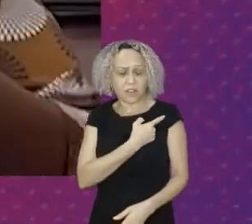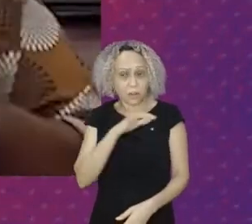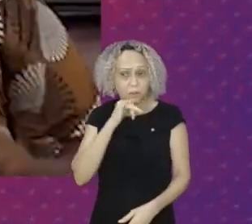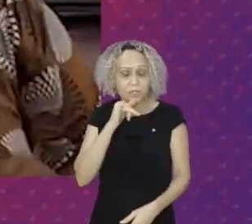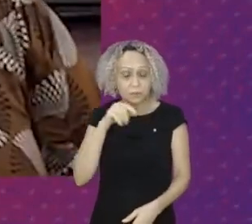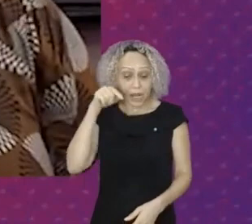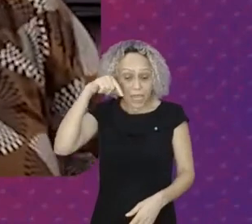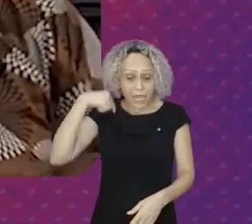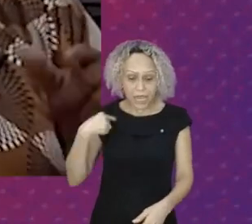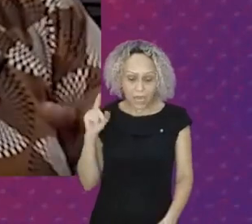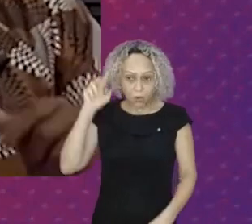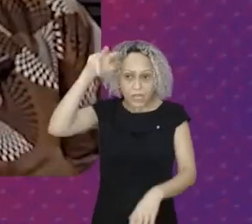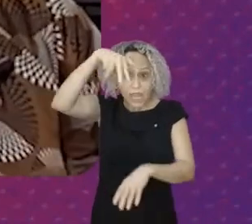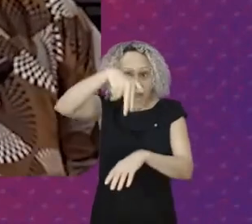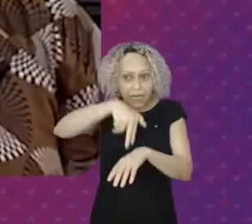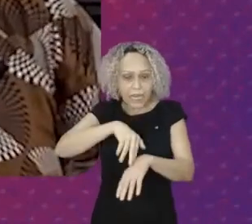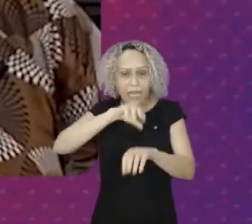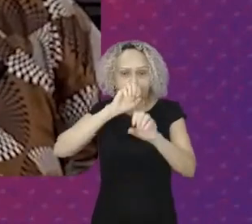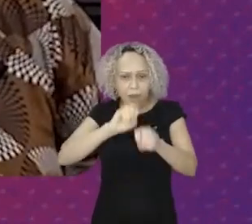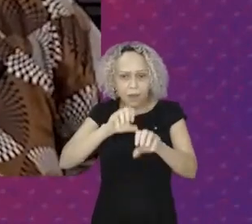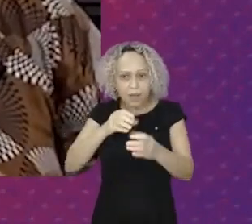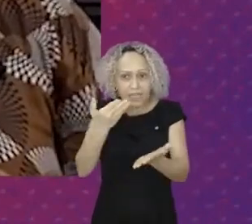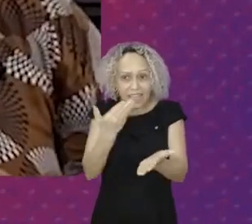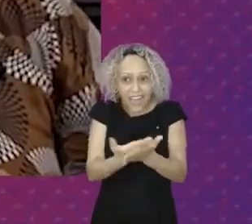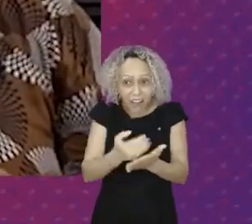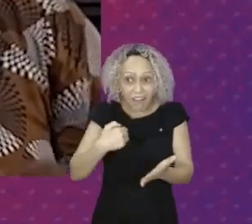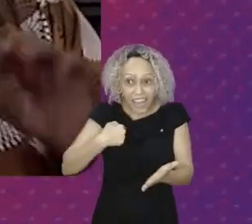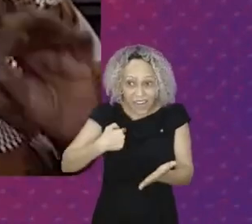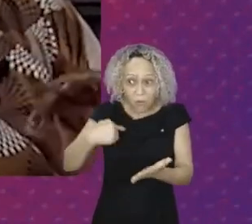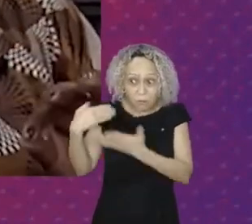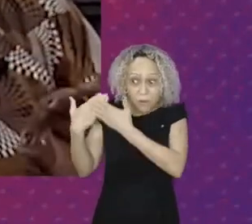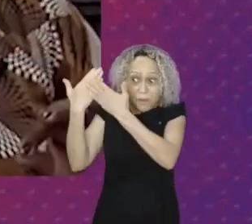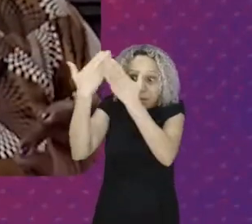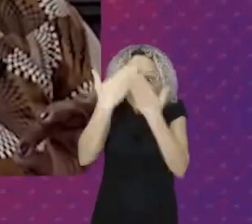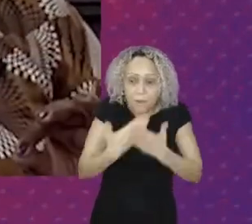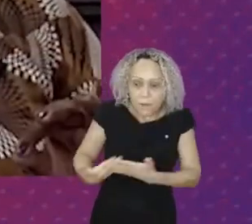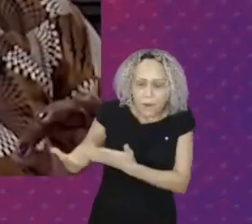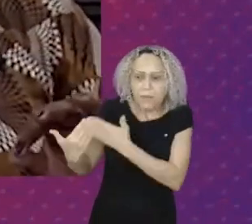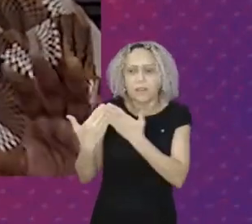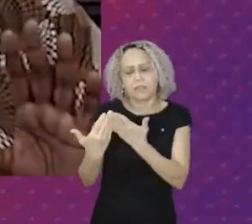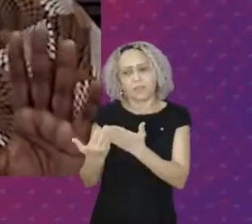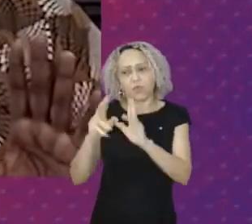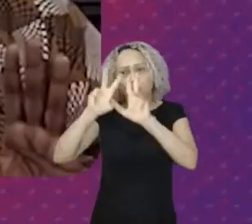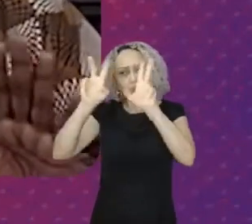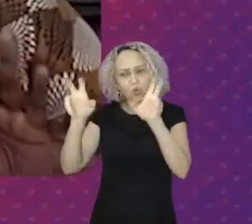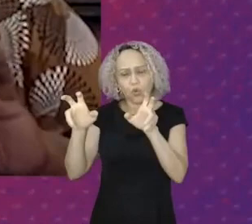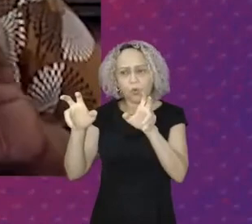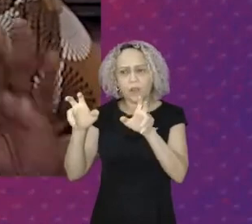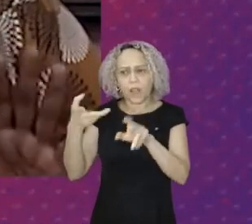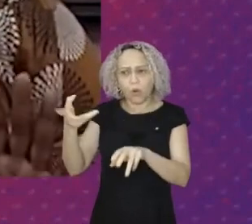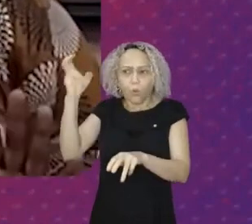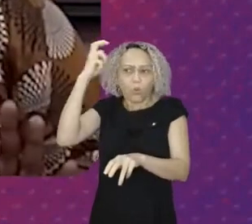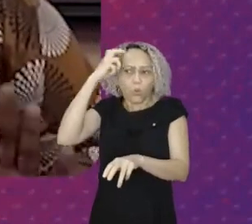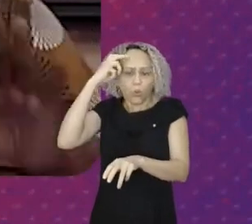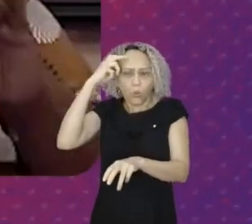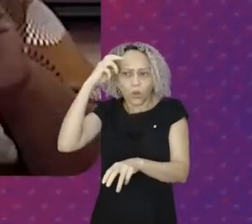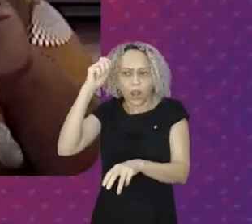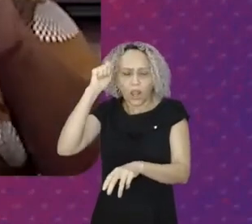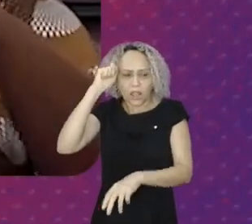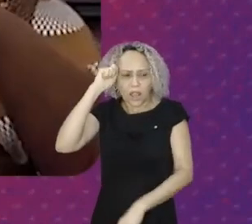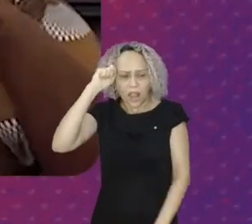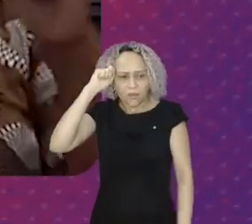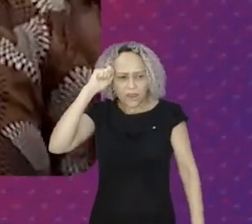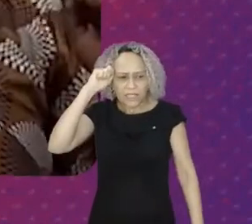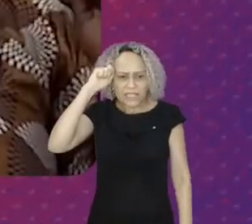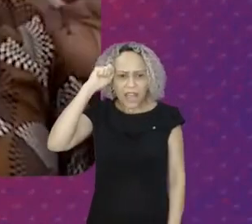história e cultura dos africanos e dos afro-brasileiros nos currículos escolares. Tem muita coisa, gente. Porque as pessoas falam assim, mas não tem material. Hoje eu